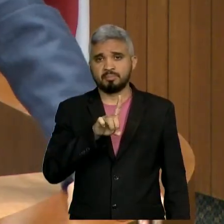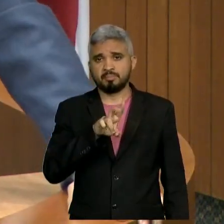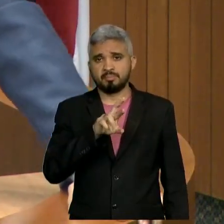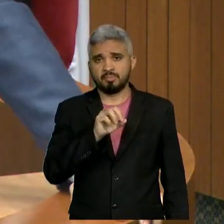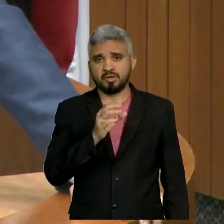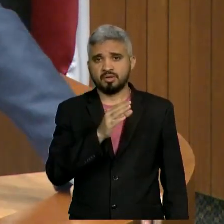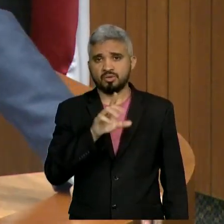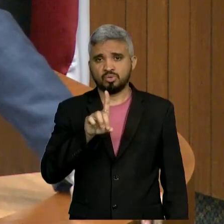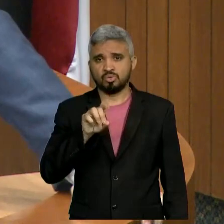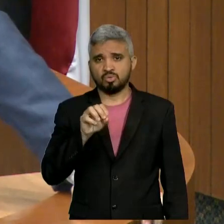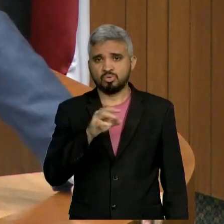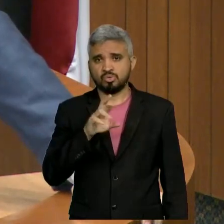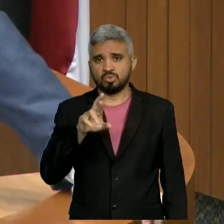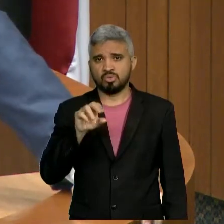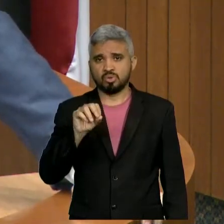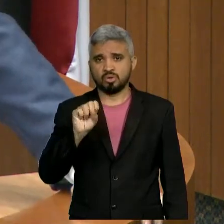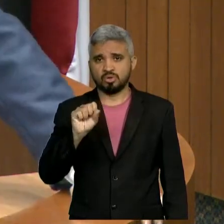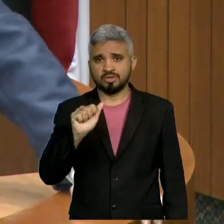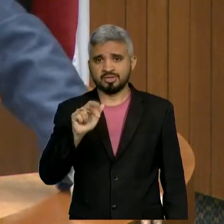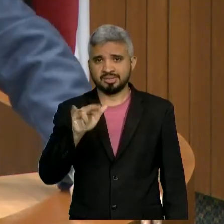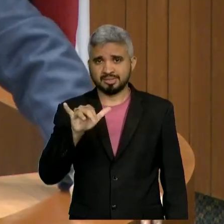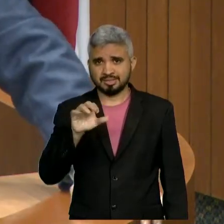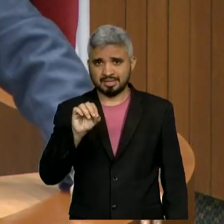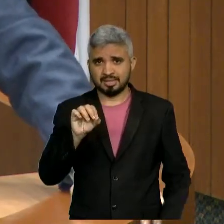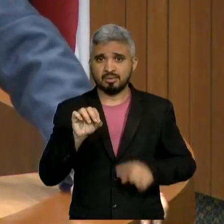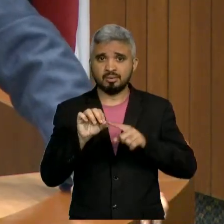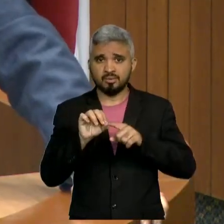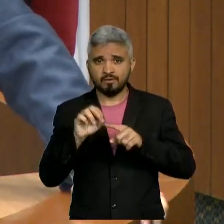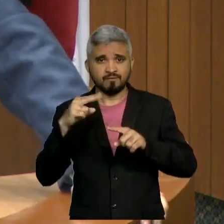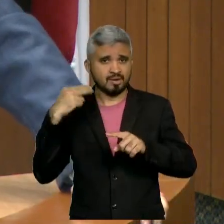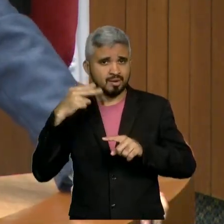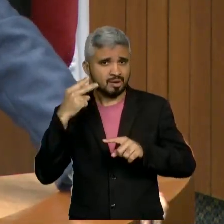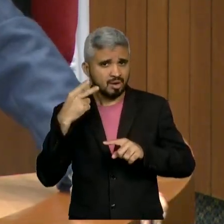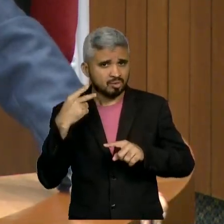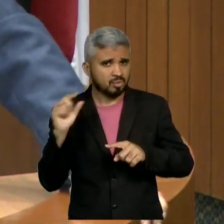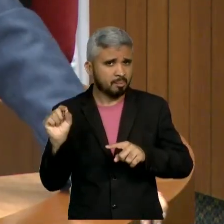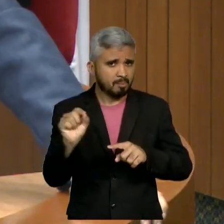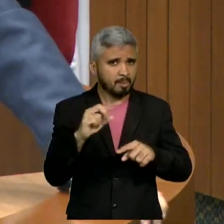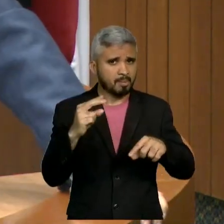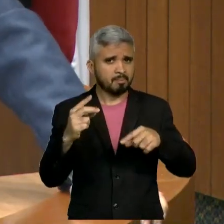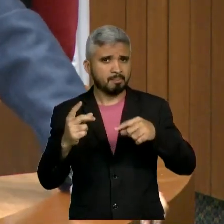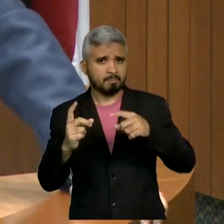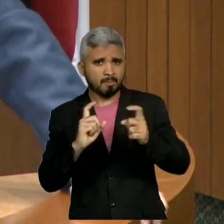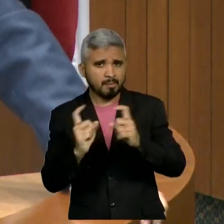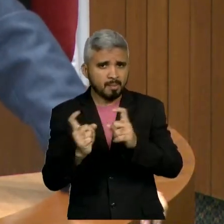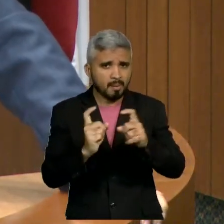atenção especial do governo do Estado para que retome